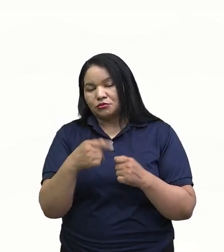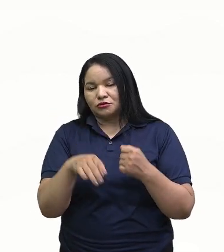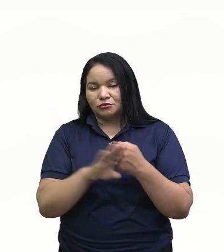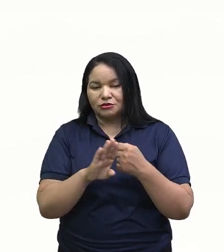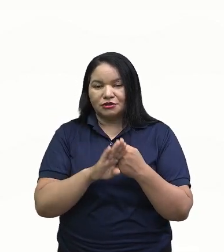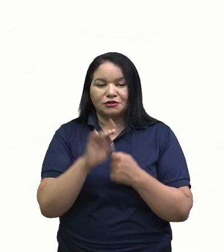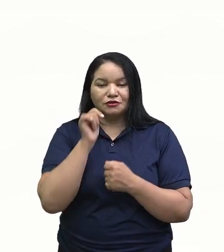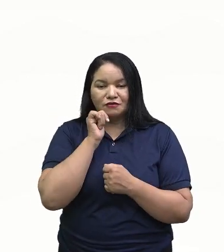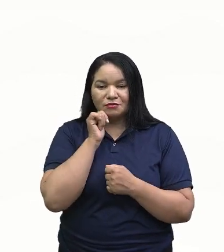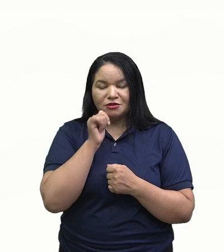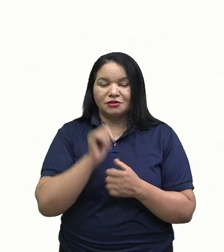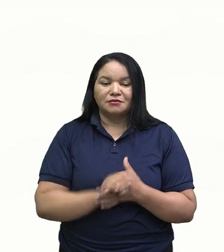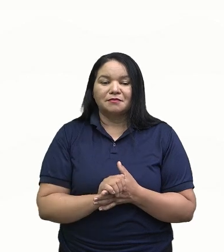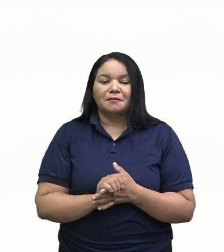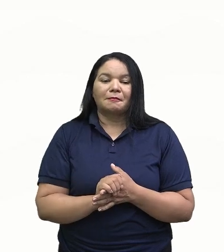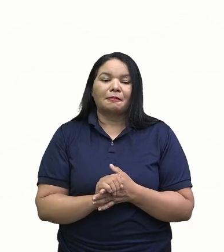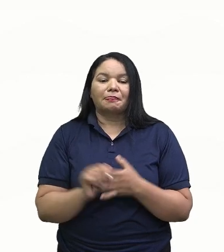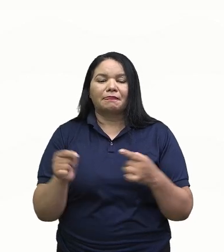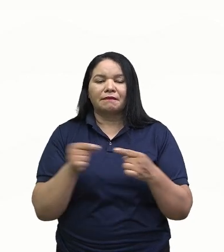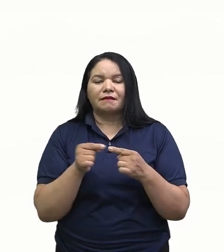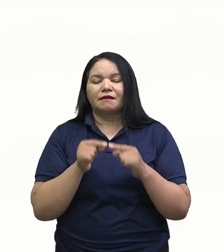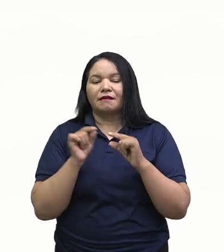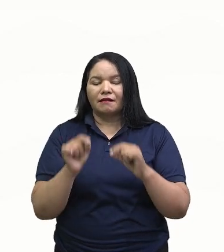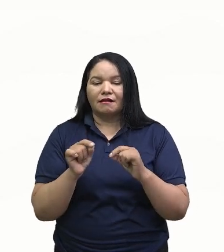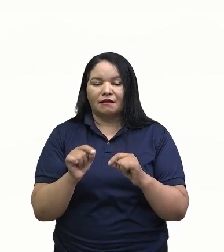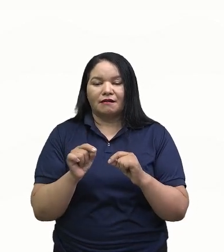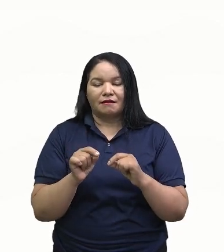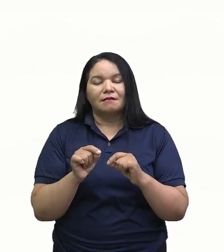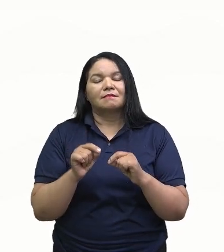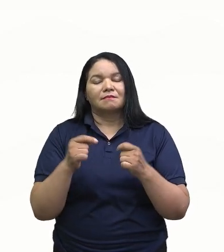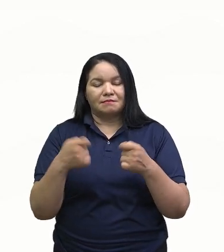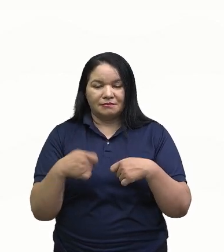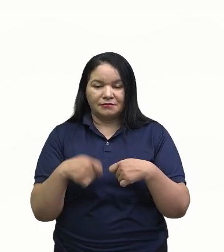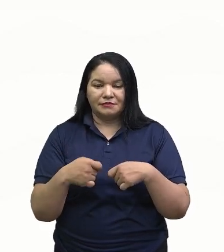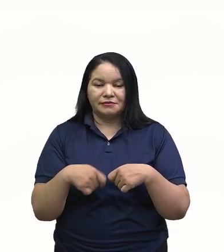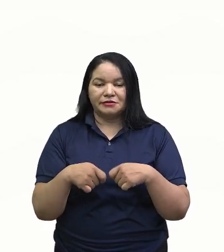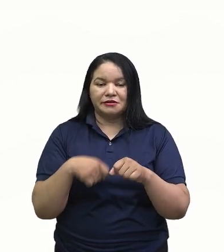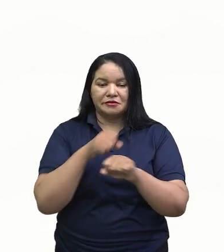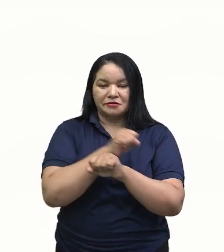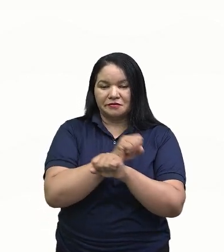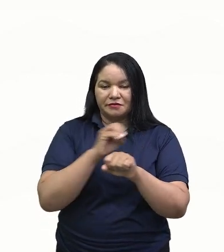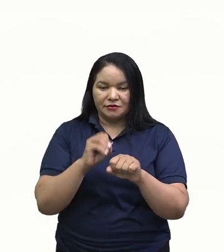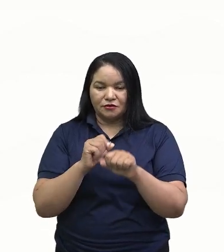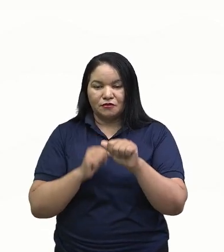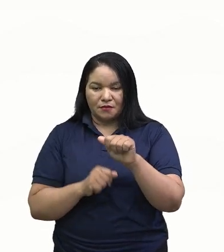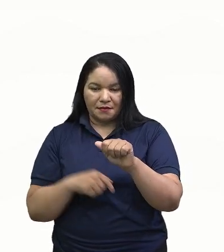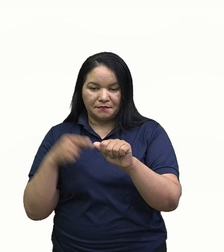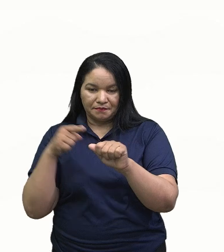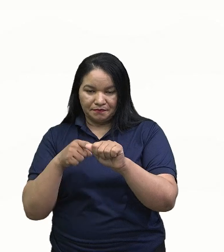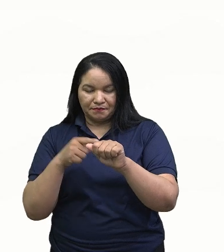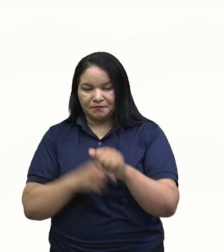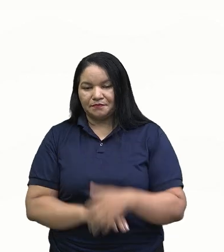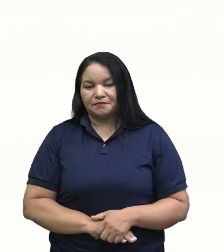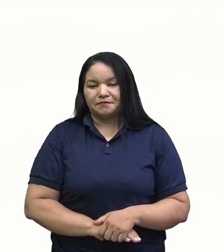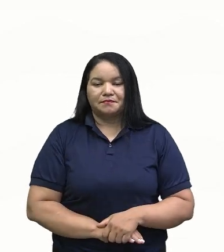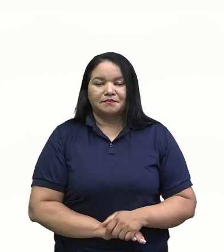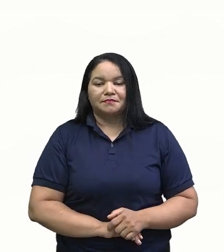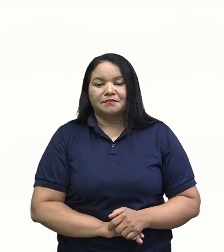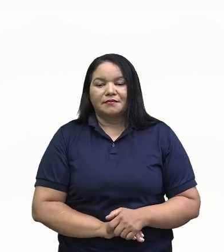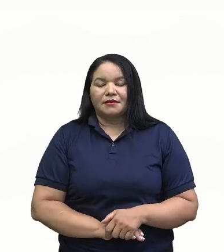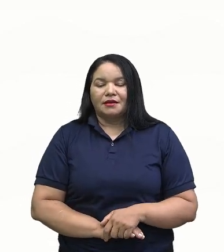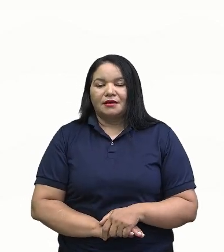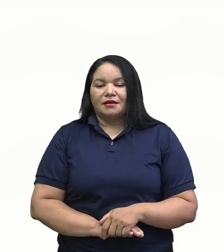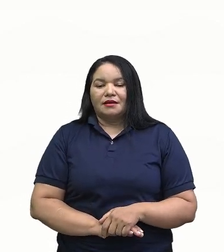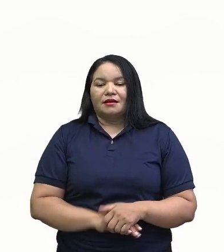feminino, logo eu vou ter que ter o artigo a. Vamos ver outros exemplos. Observem,